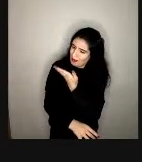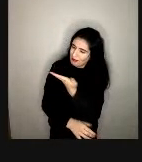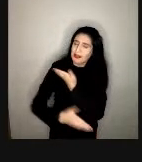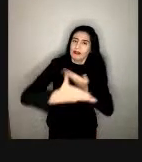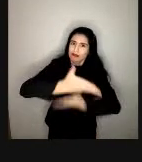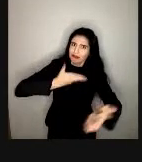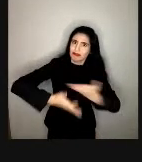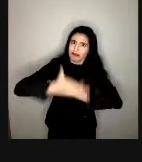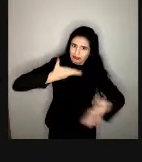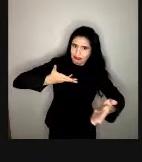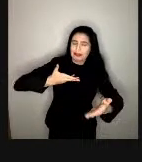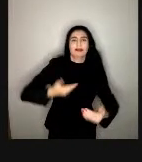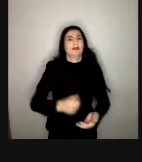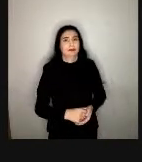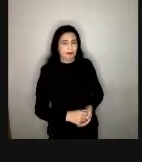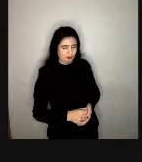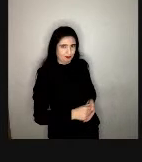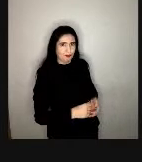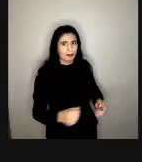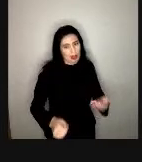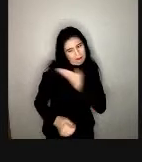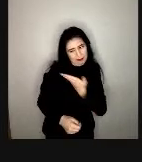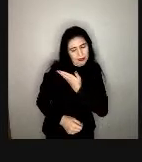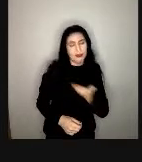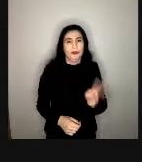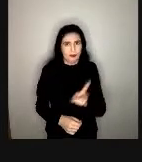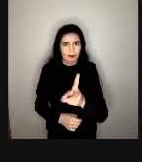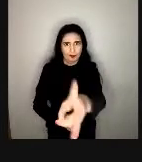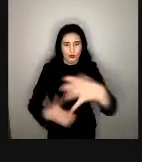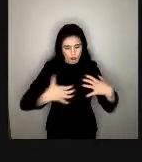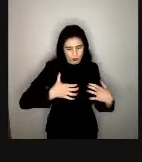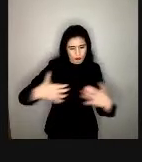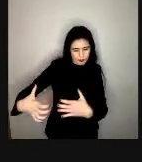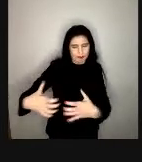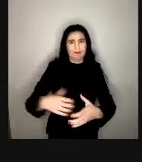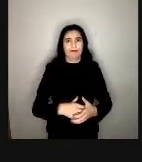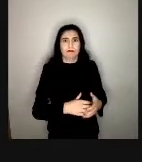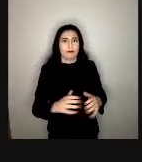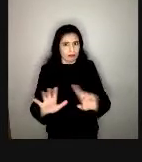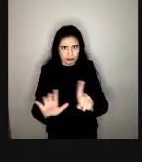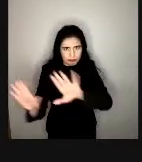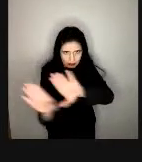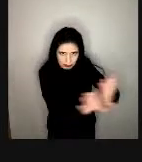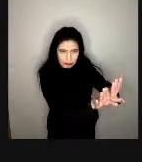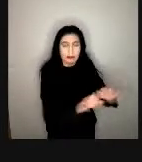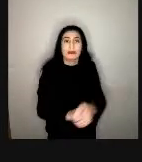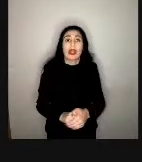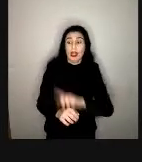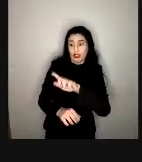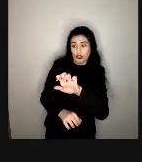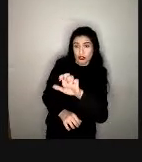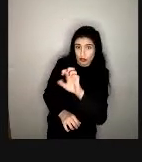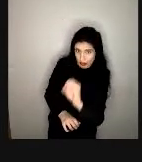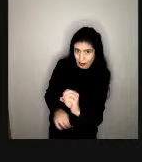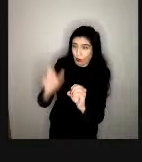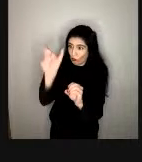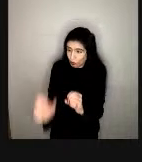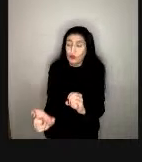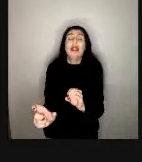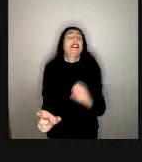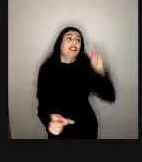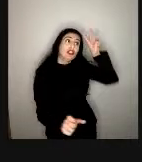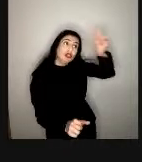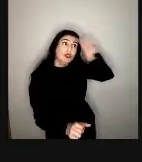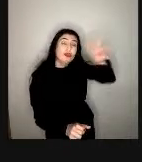irmãs. A Gel, que está aqui hoje, que vai contar um pouco da história dela, eu não vou falar nada da Gel, porque